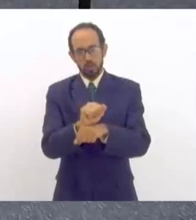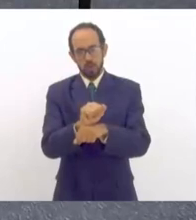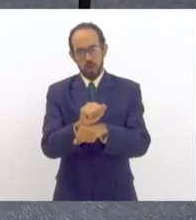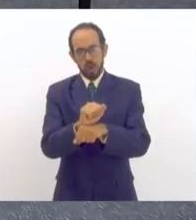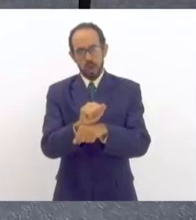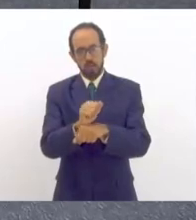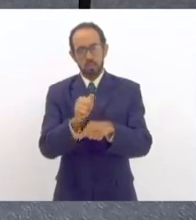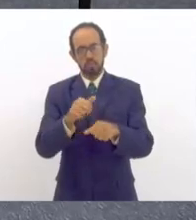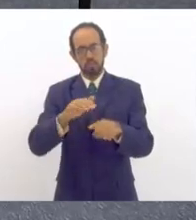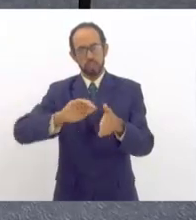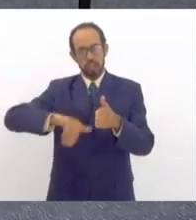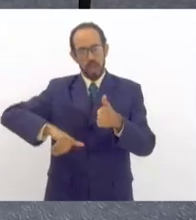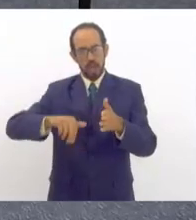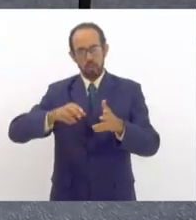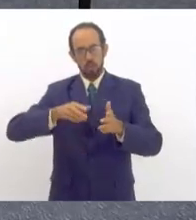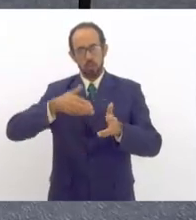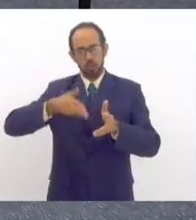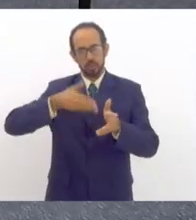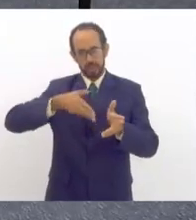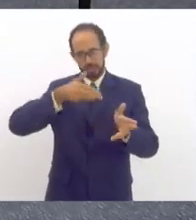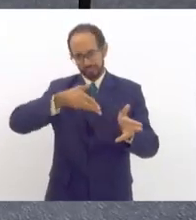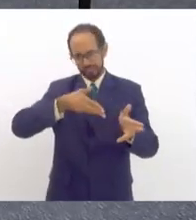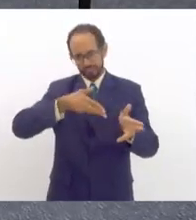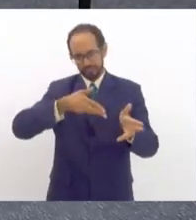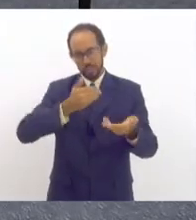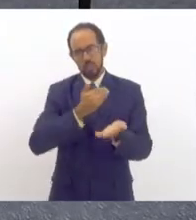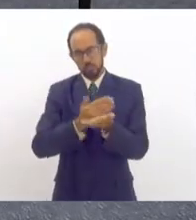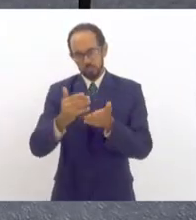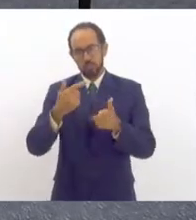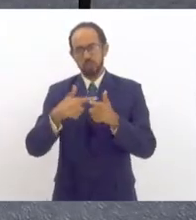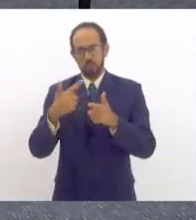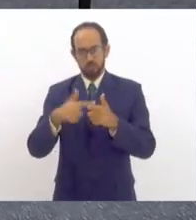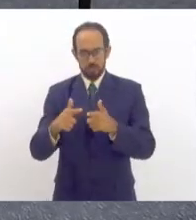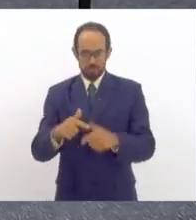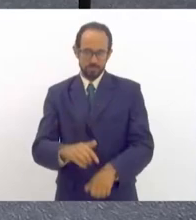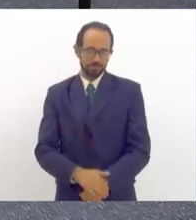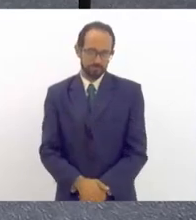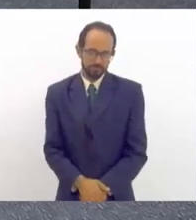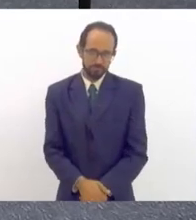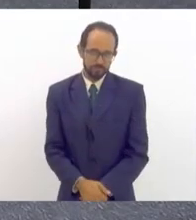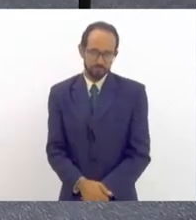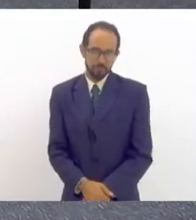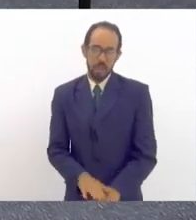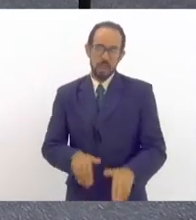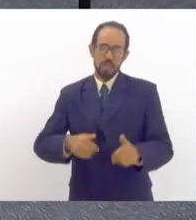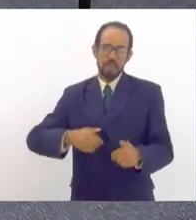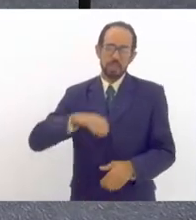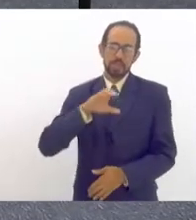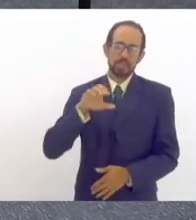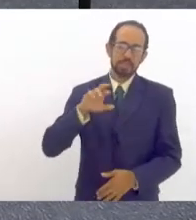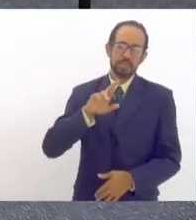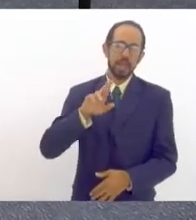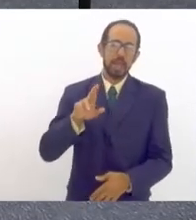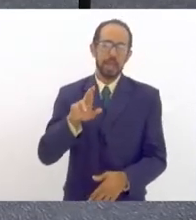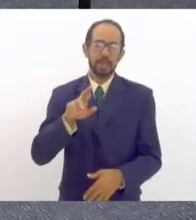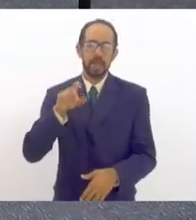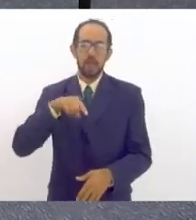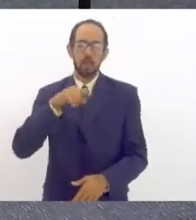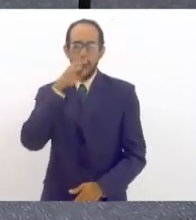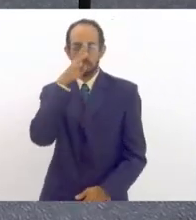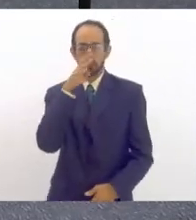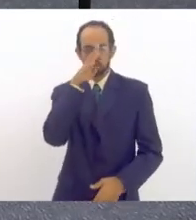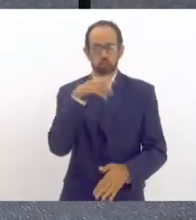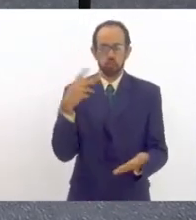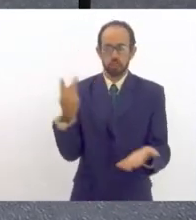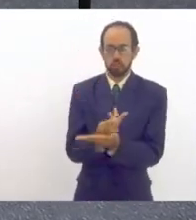botar os cara ali começou o problema e queria dizer que a questão da CCR é um dos grandes Absurdos que existe porque